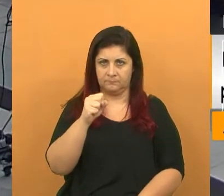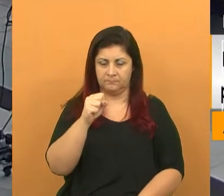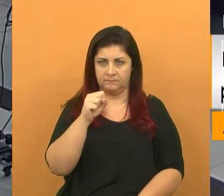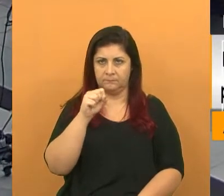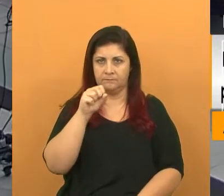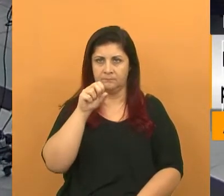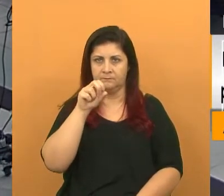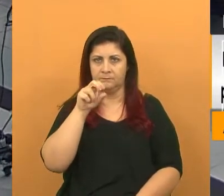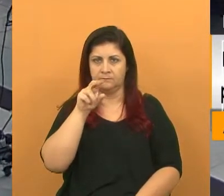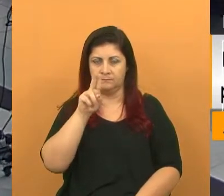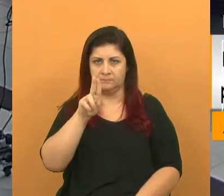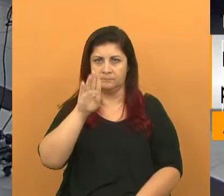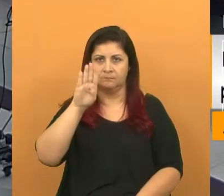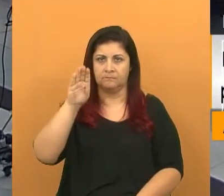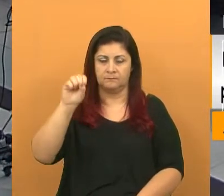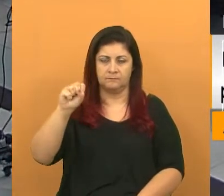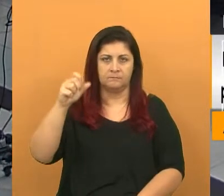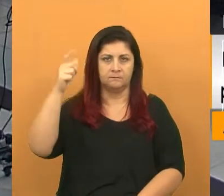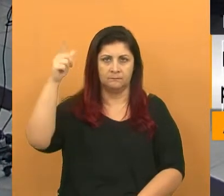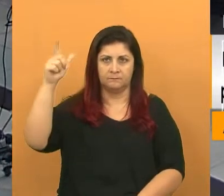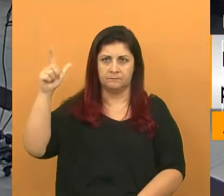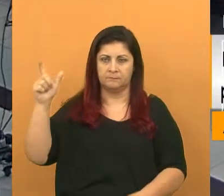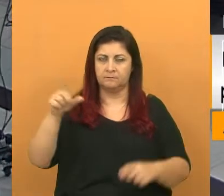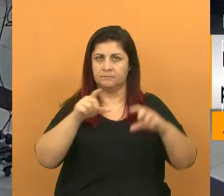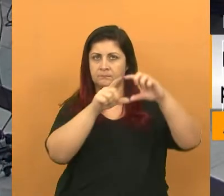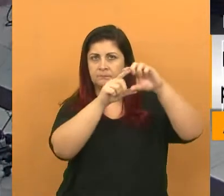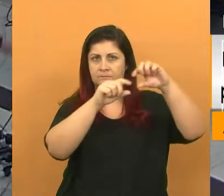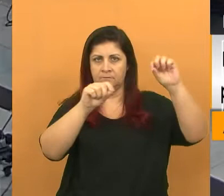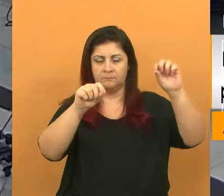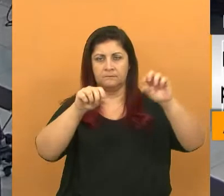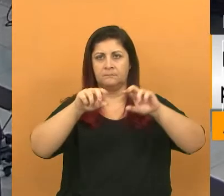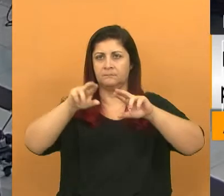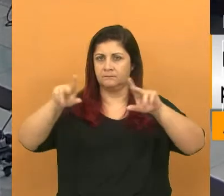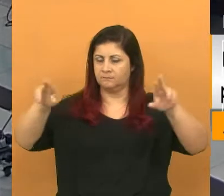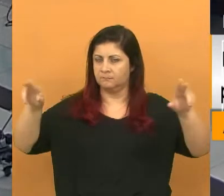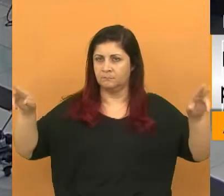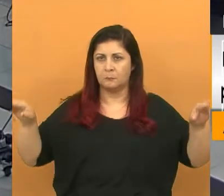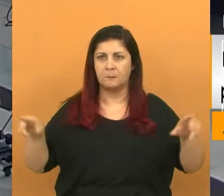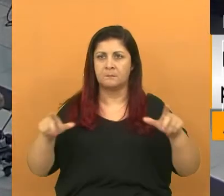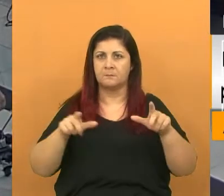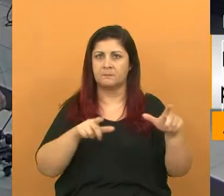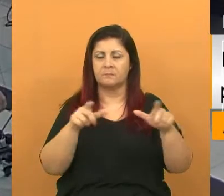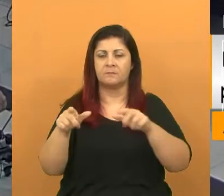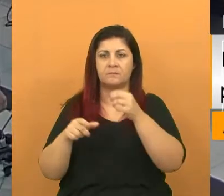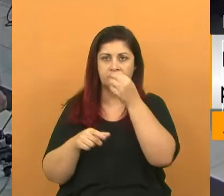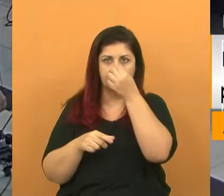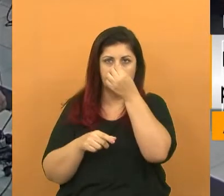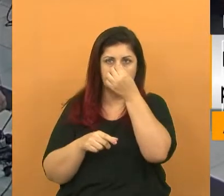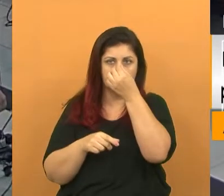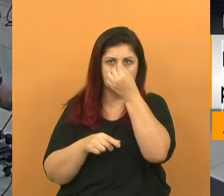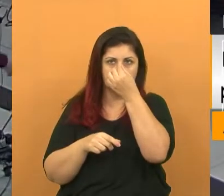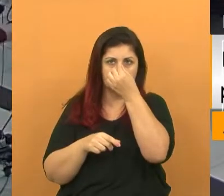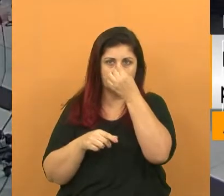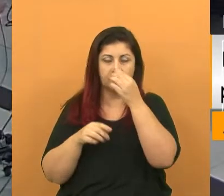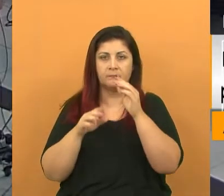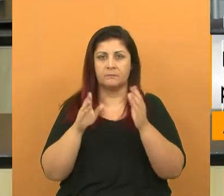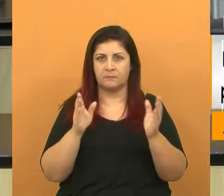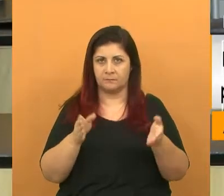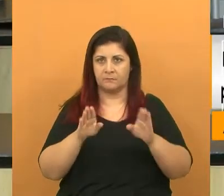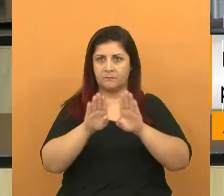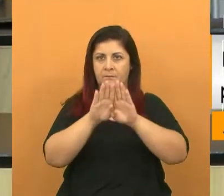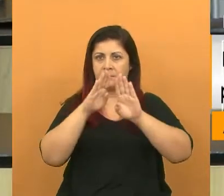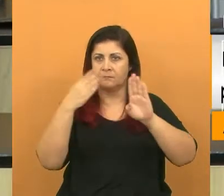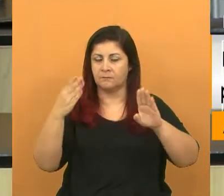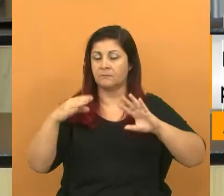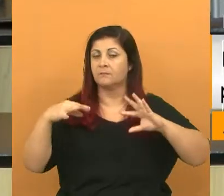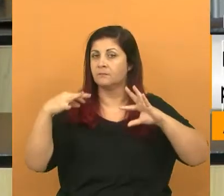Parque Santo Antônio, Santa Cruz, Meia Lua, Jardim das Indústrias e Rio Comprido, as unidades estarão abertas a todos